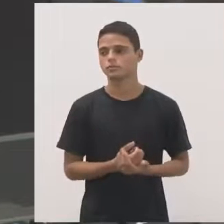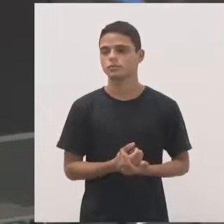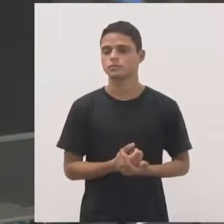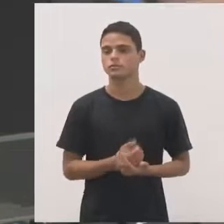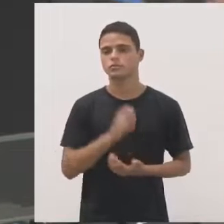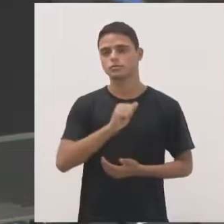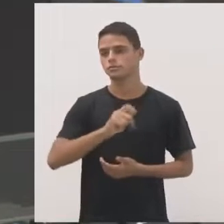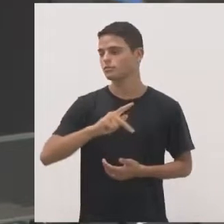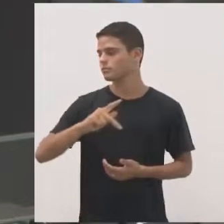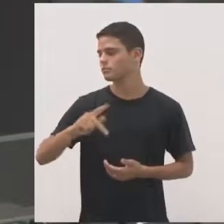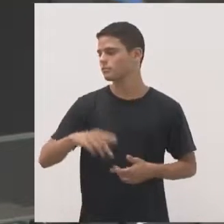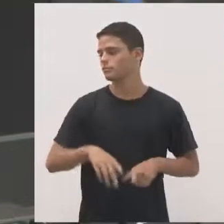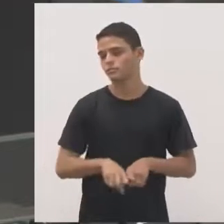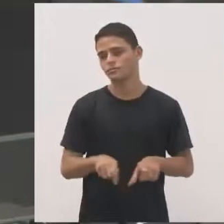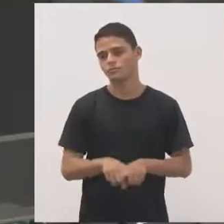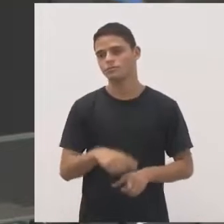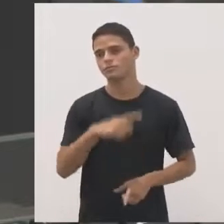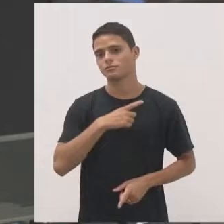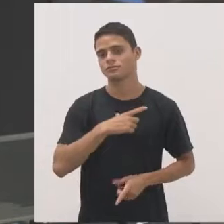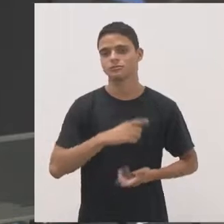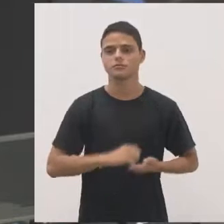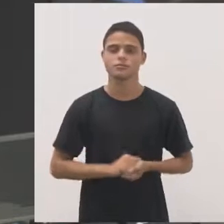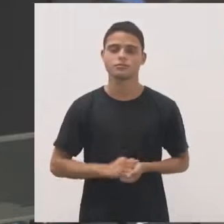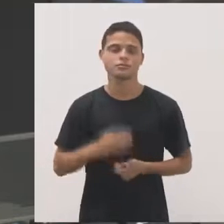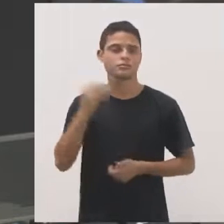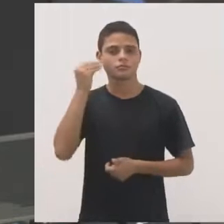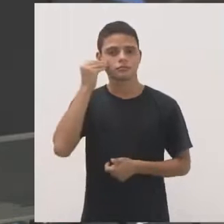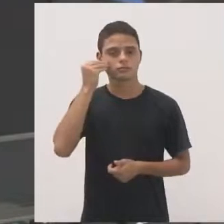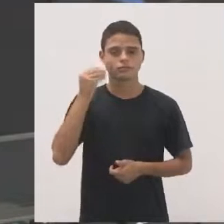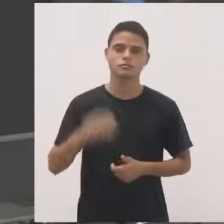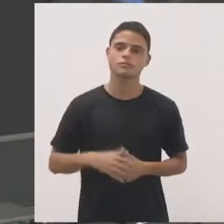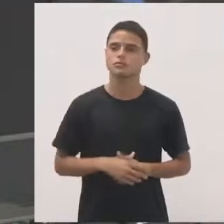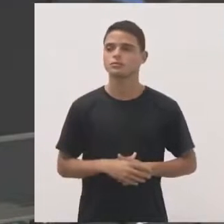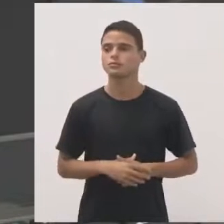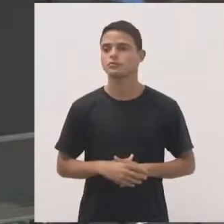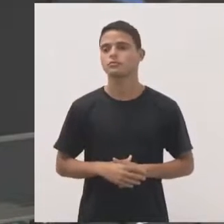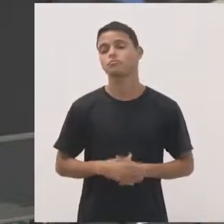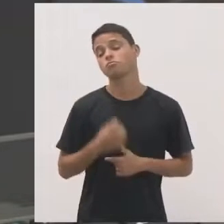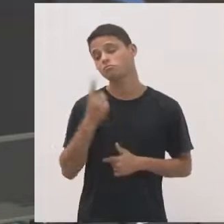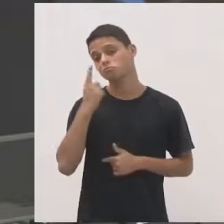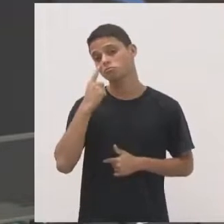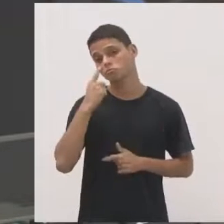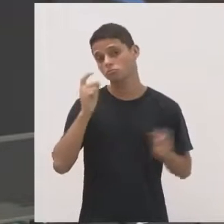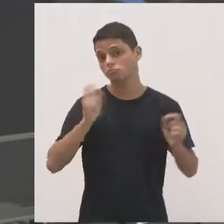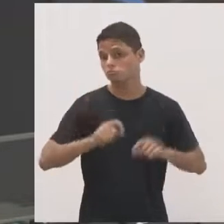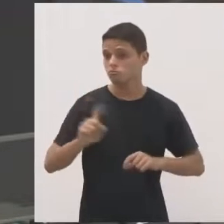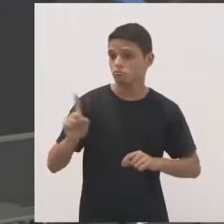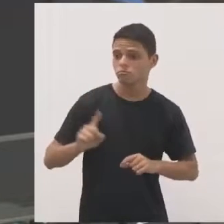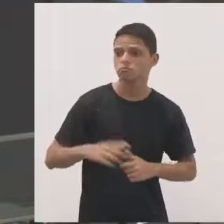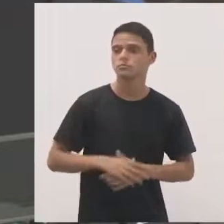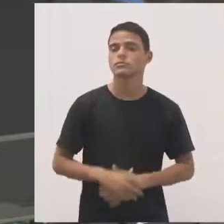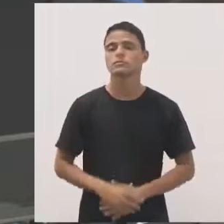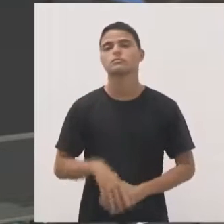dos equipamentos. Mas vamos tentar aqui. Vai dar certo.